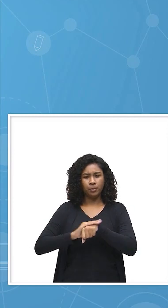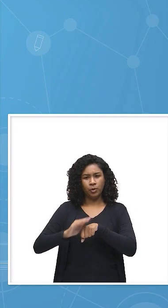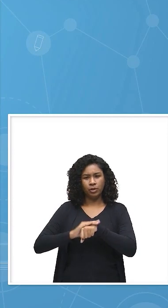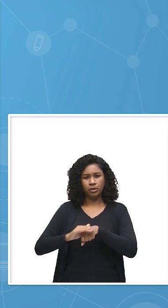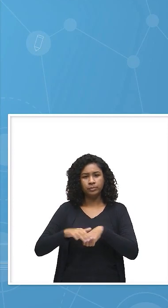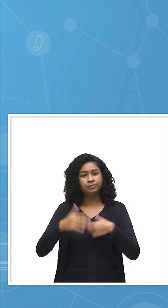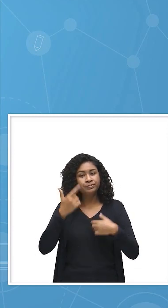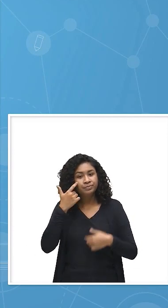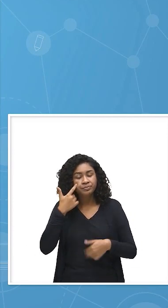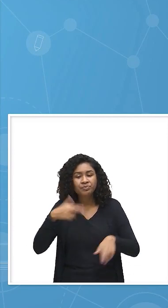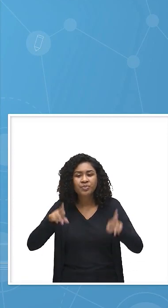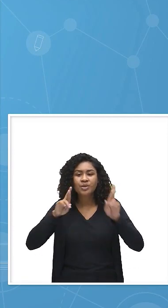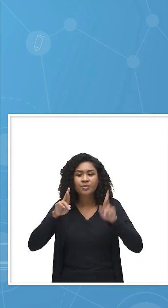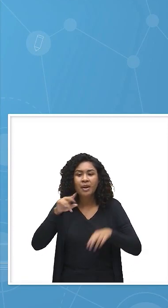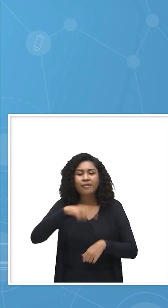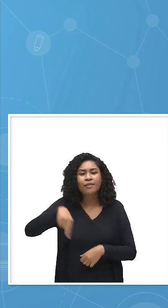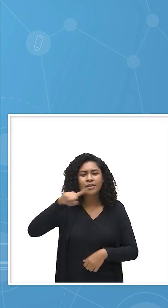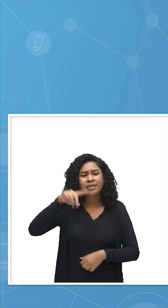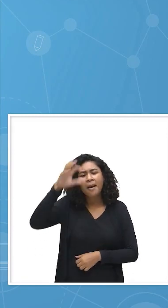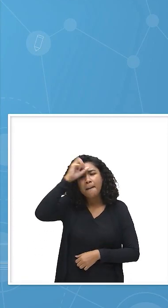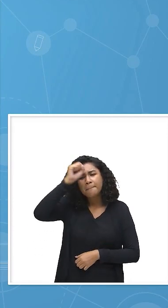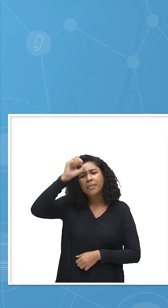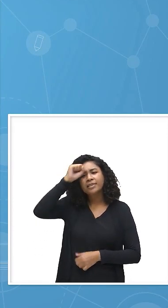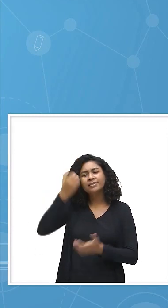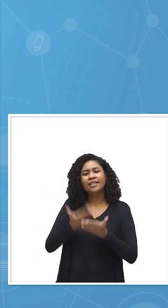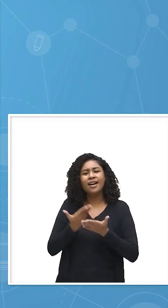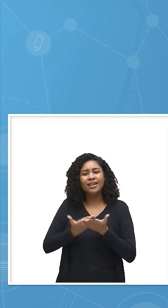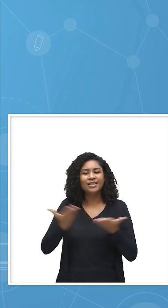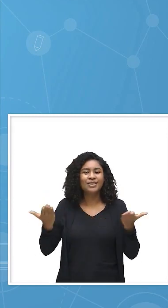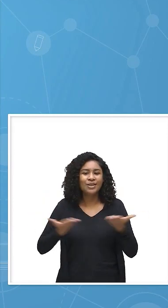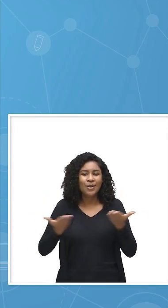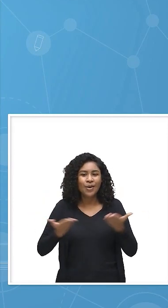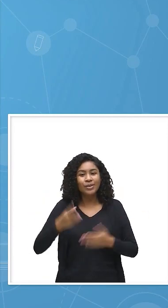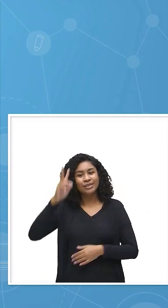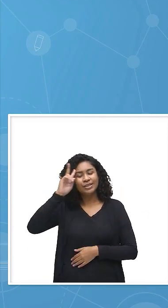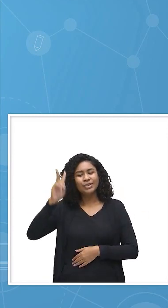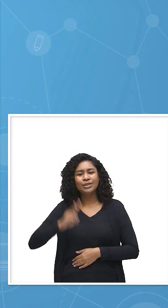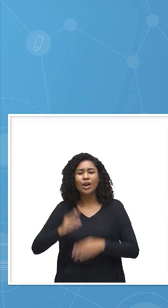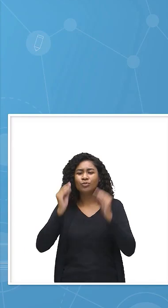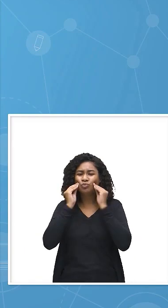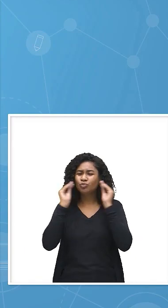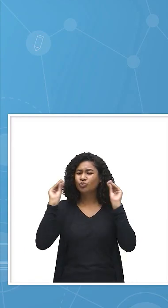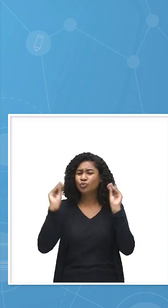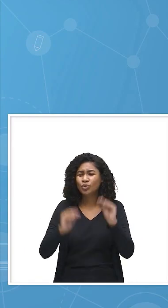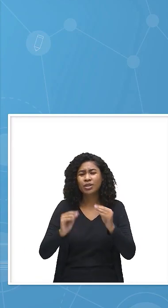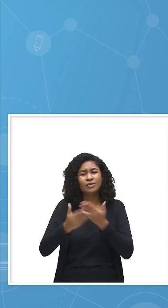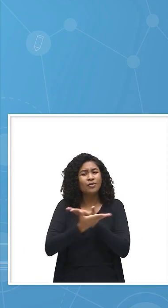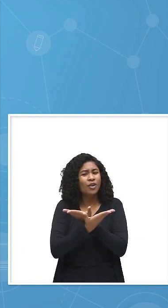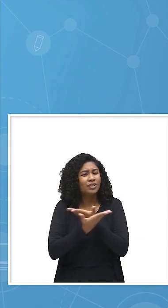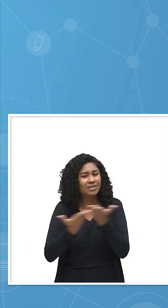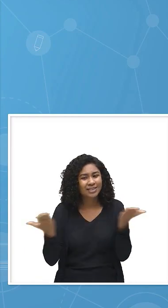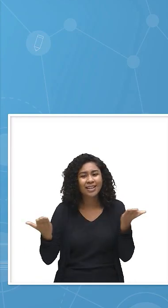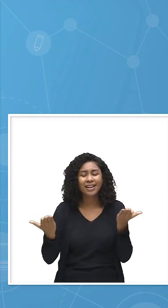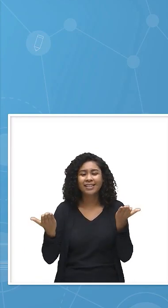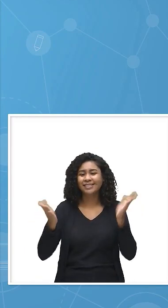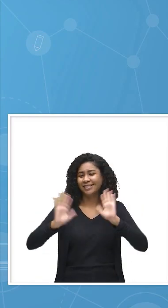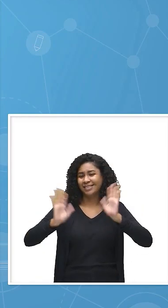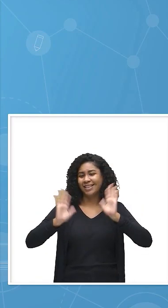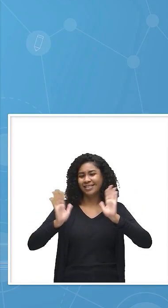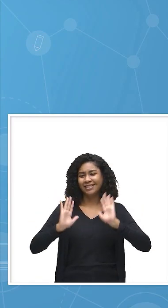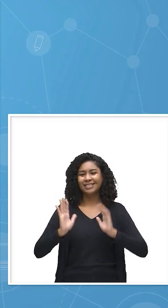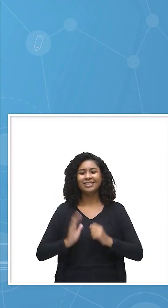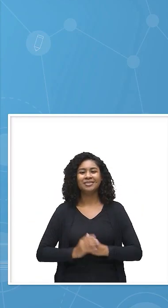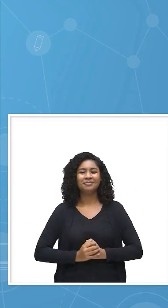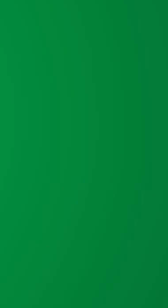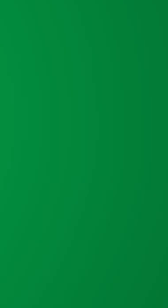que vocês tenham aprendido muito com a nossa aula de história, tá? Um beijo grande em cada um de vocês e até a próxima